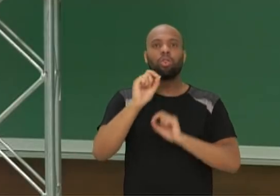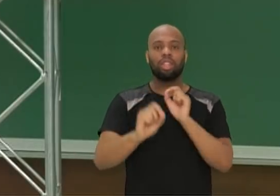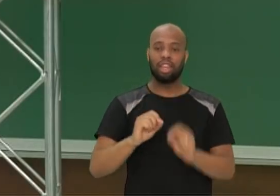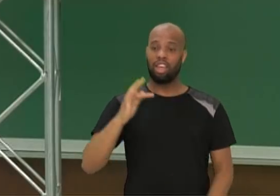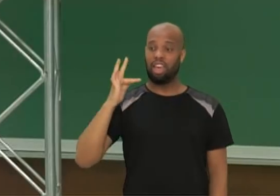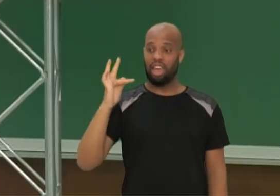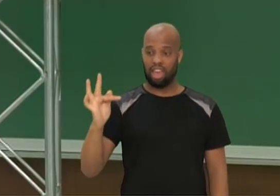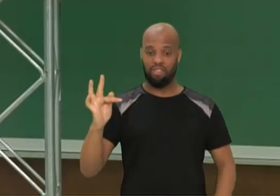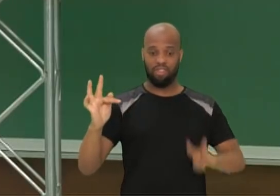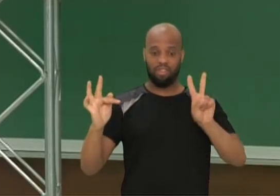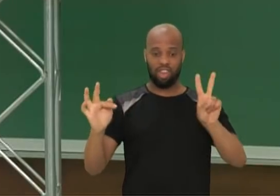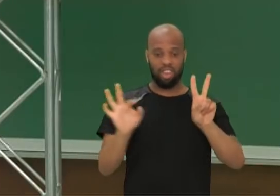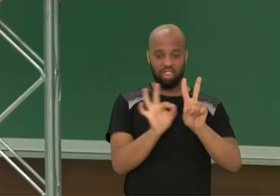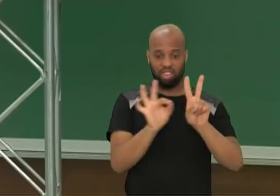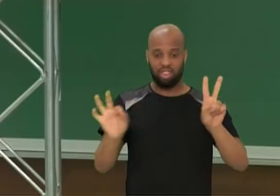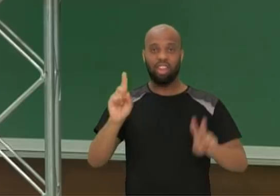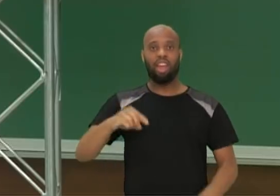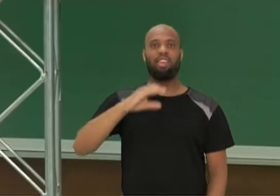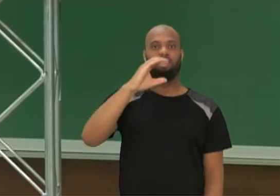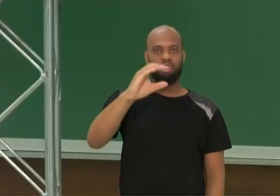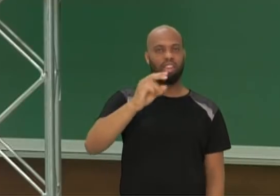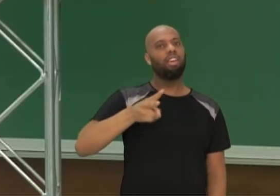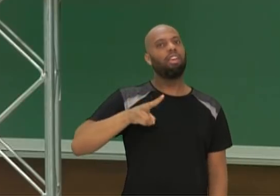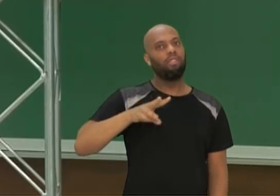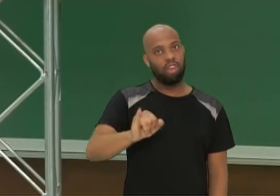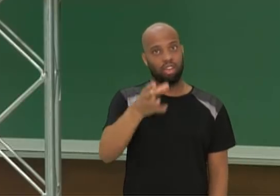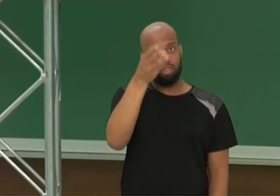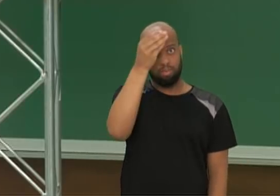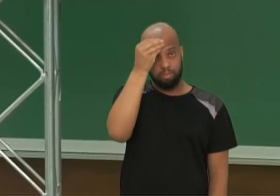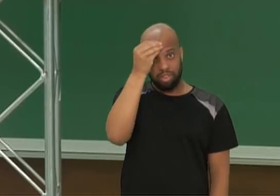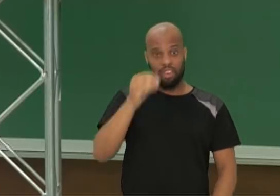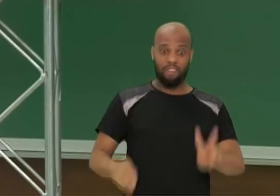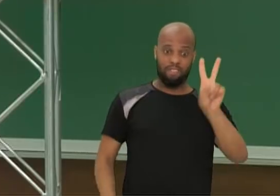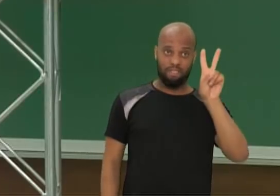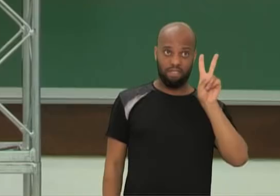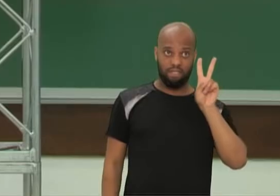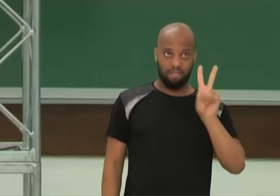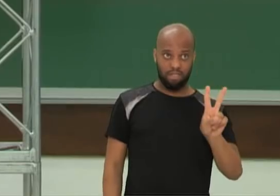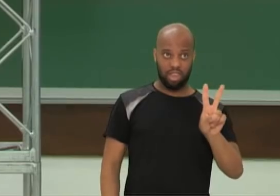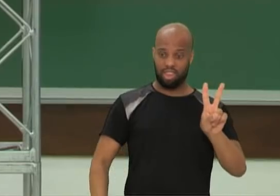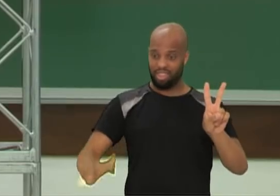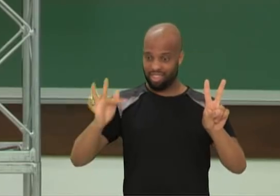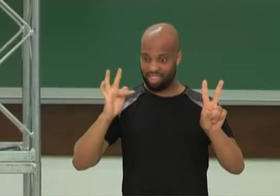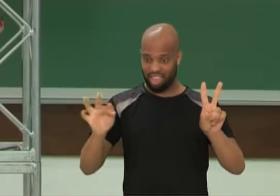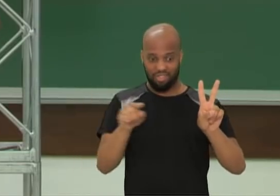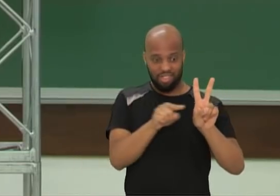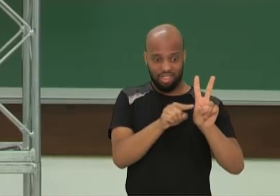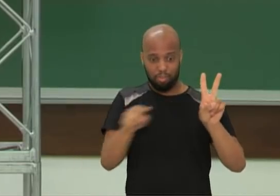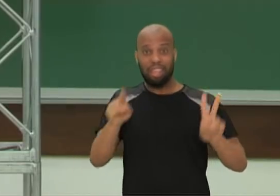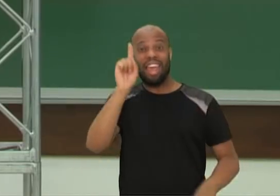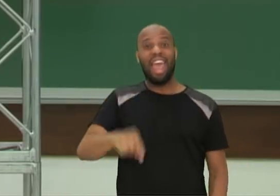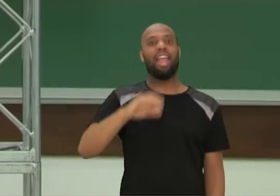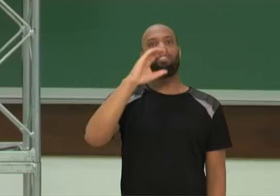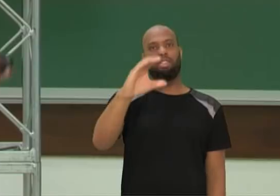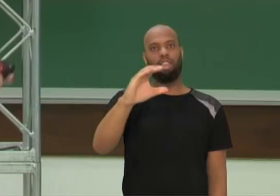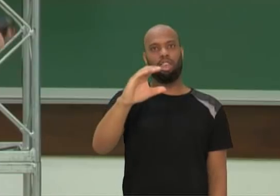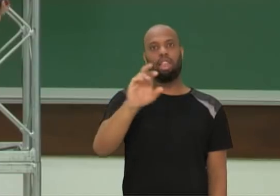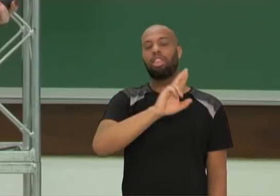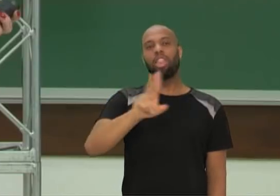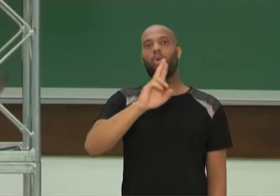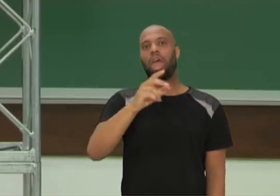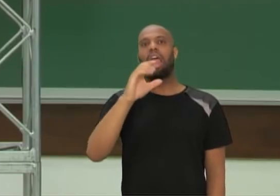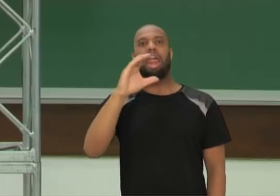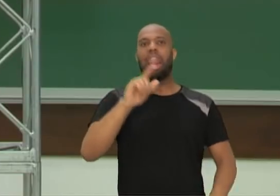vértice. Isso é uma coisa que não muda. Eu tenho certeza que terminando essa aula, se qualquer pessoa perguntar para você o que é o C, você não vai nem falar que é a terceira